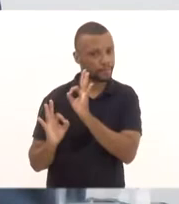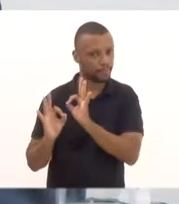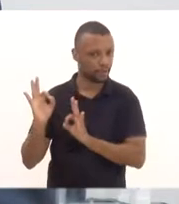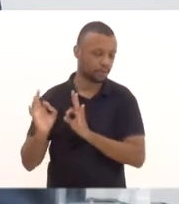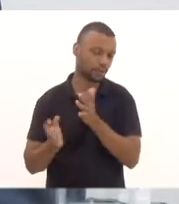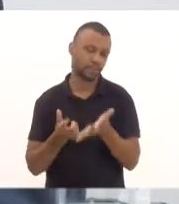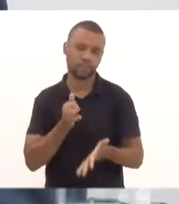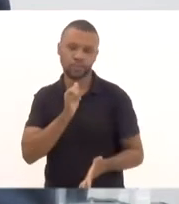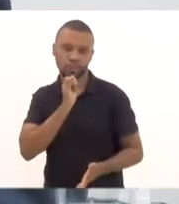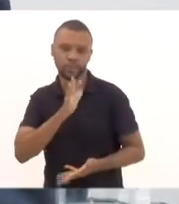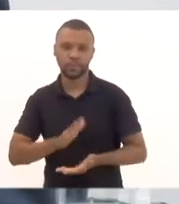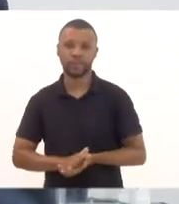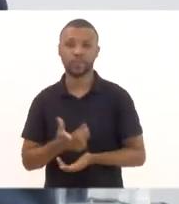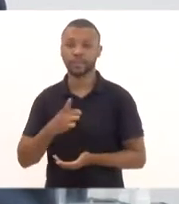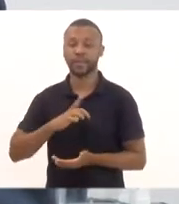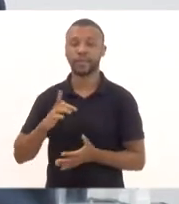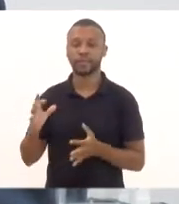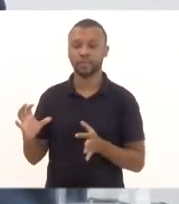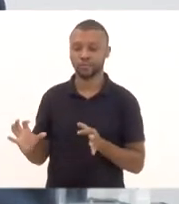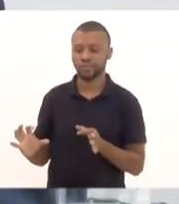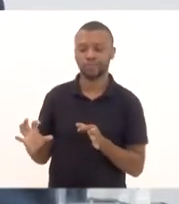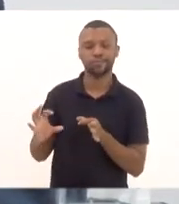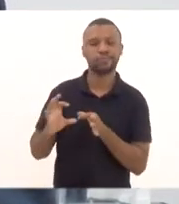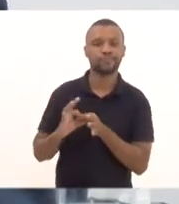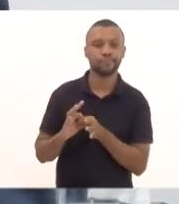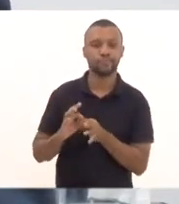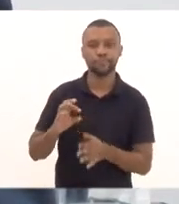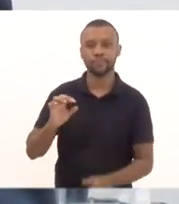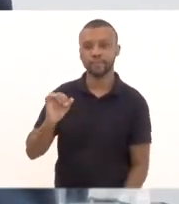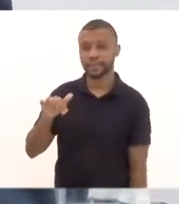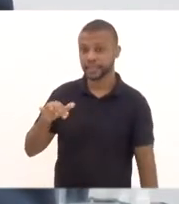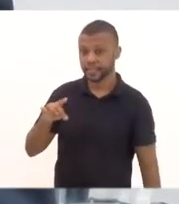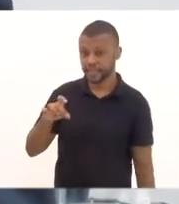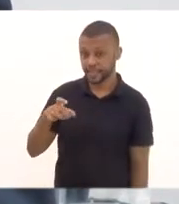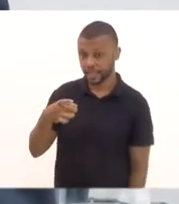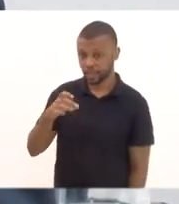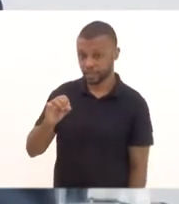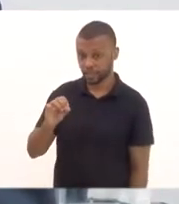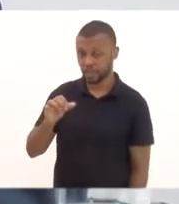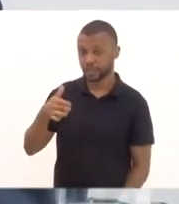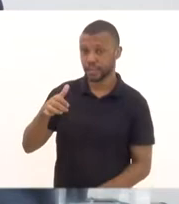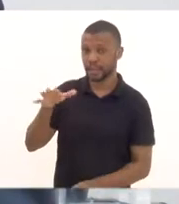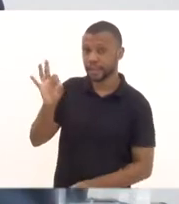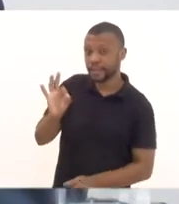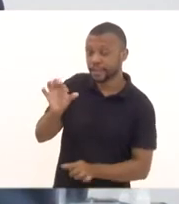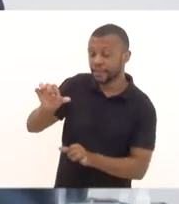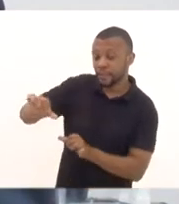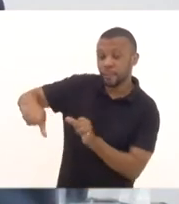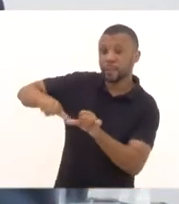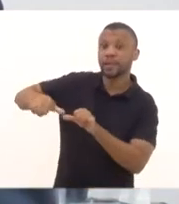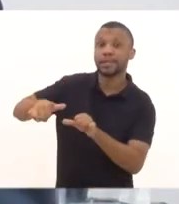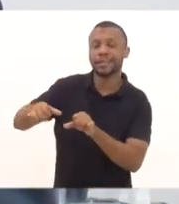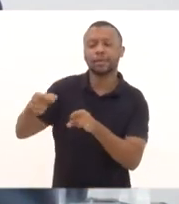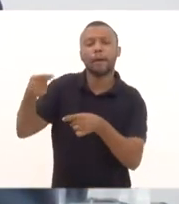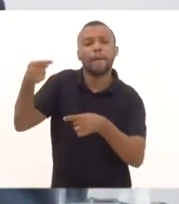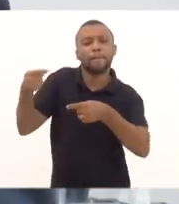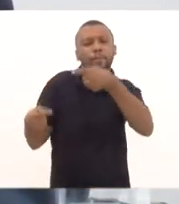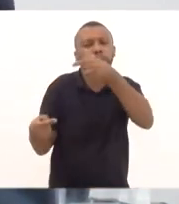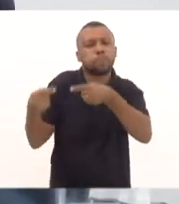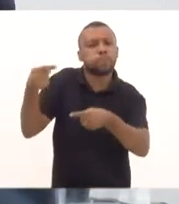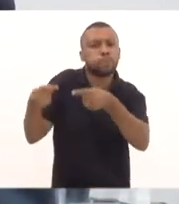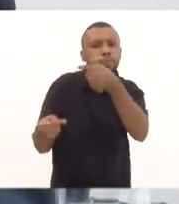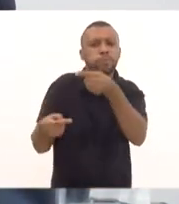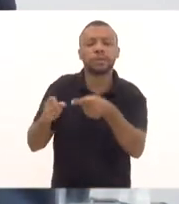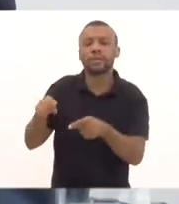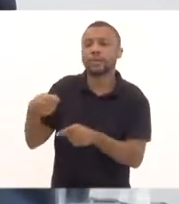do o computador de espalda da mudança tarifária né que é uma polêmica muito importante nesse setor é